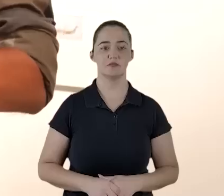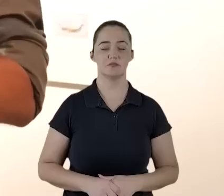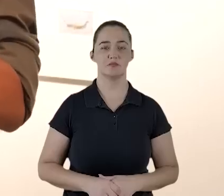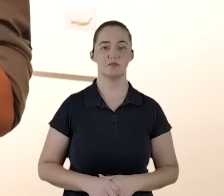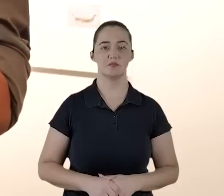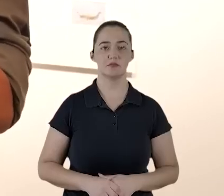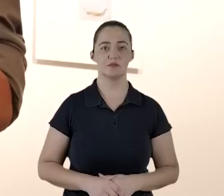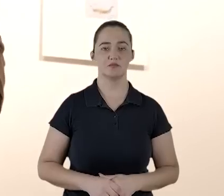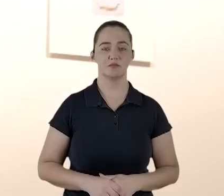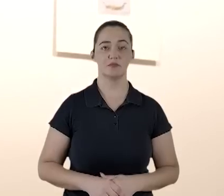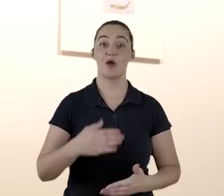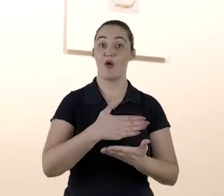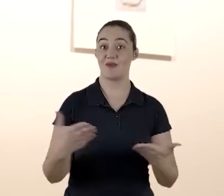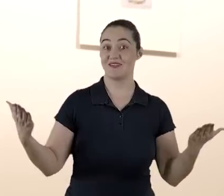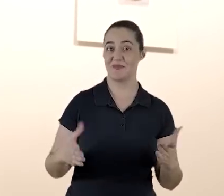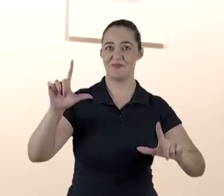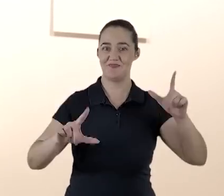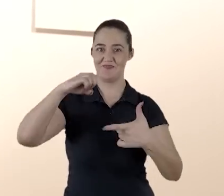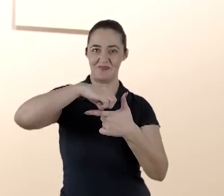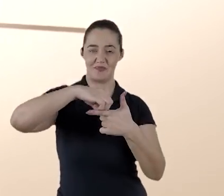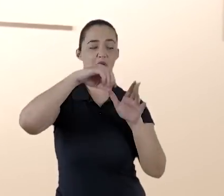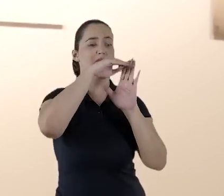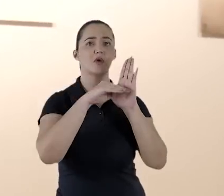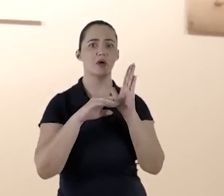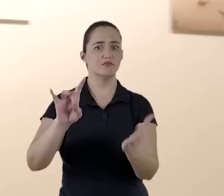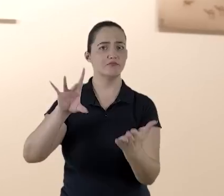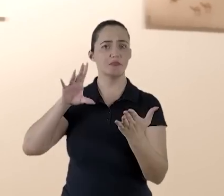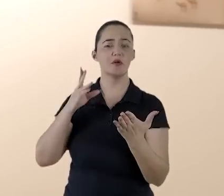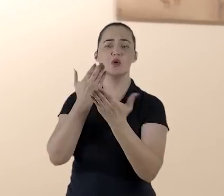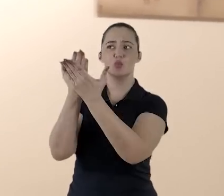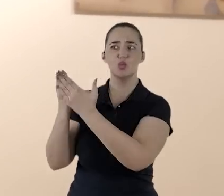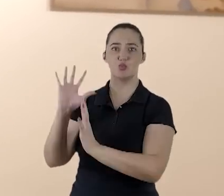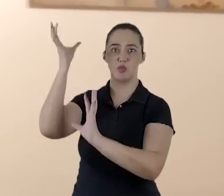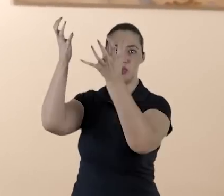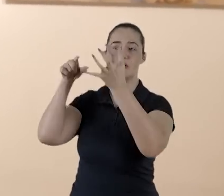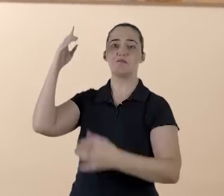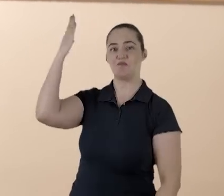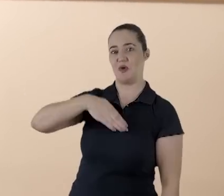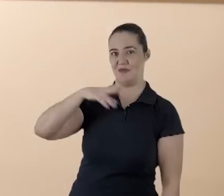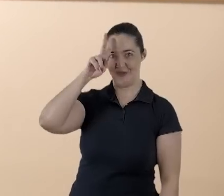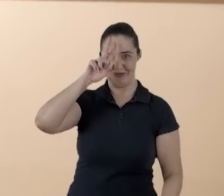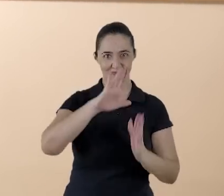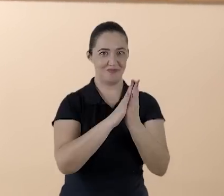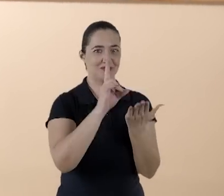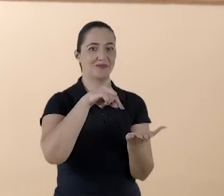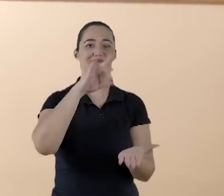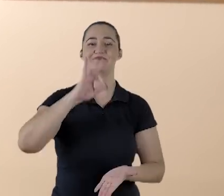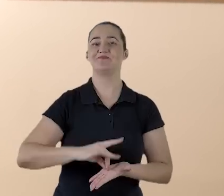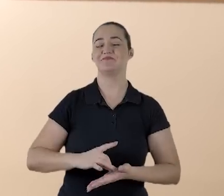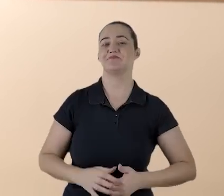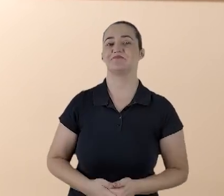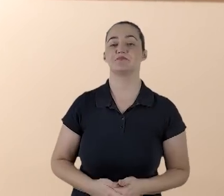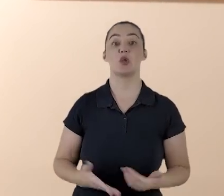Começa agora pela TV Novo Tempo mais um programa Evidências na busca de fatos que comprovem a veracidade histórica da Bíblia Sagrada. No programa